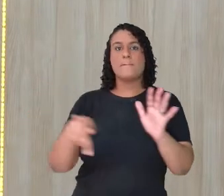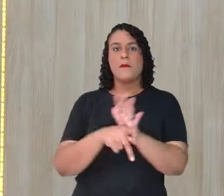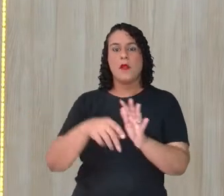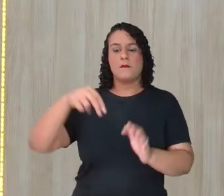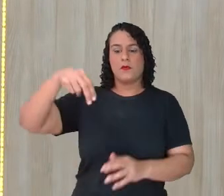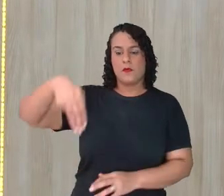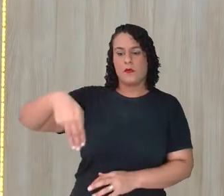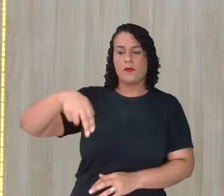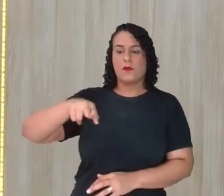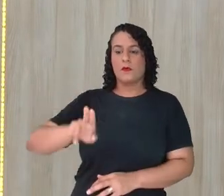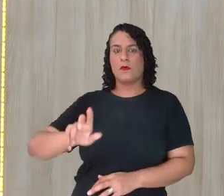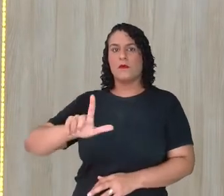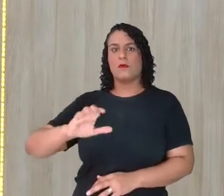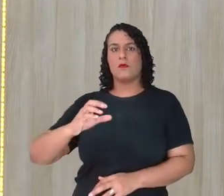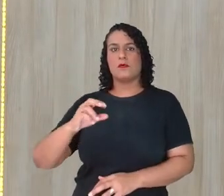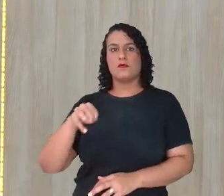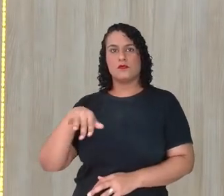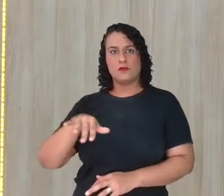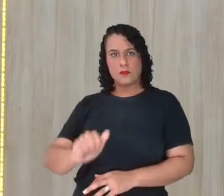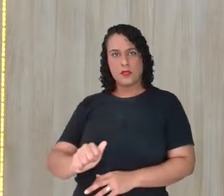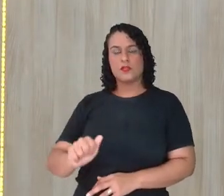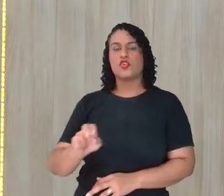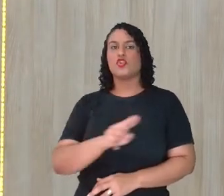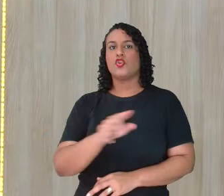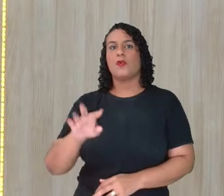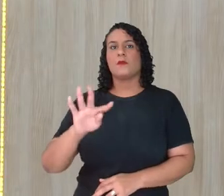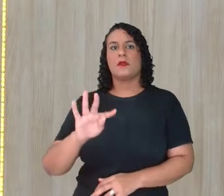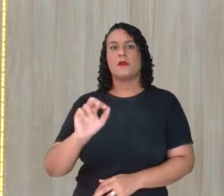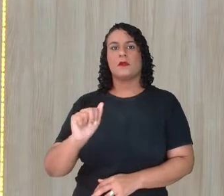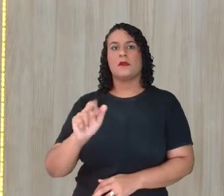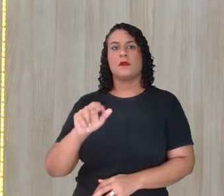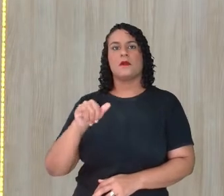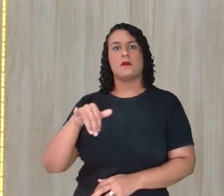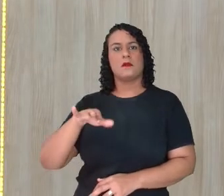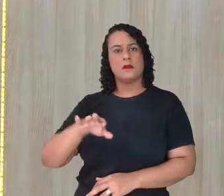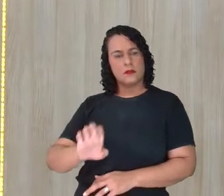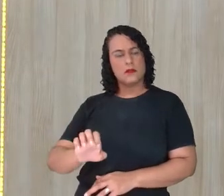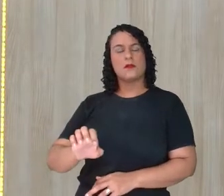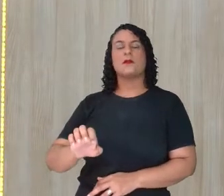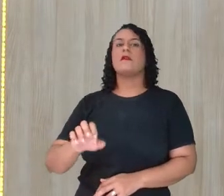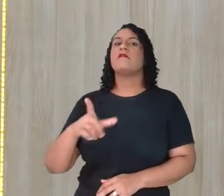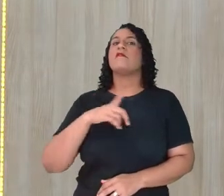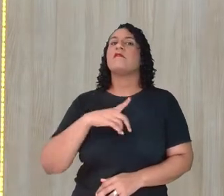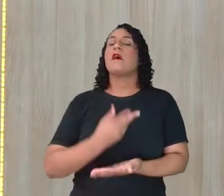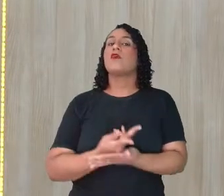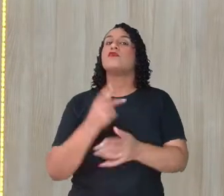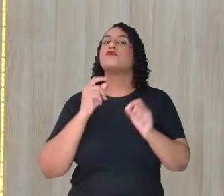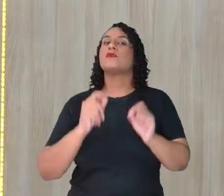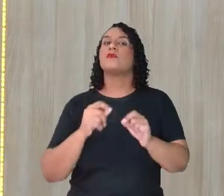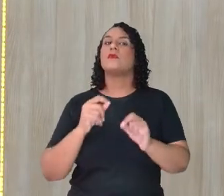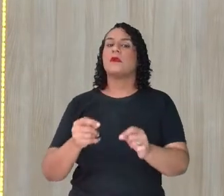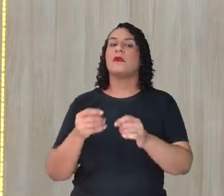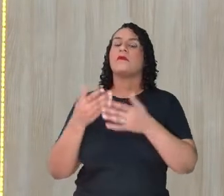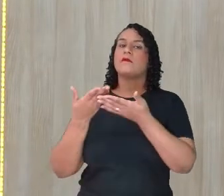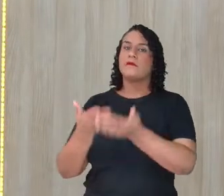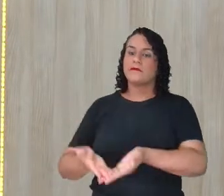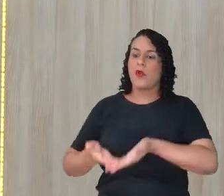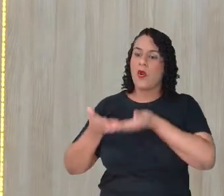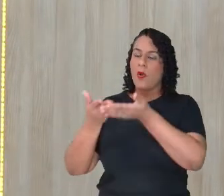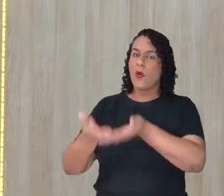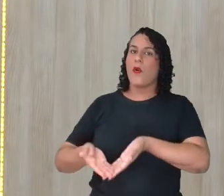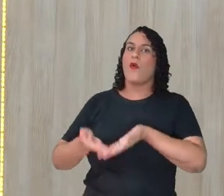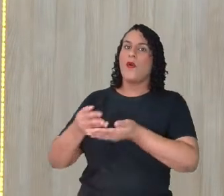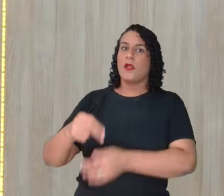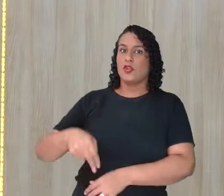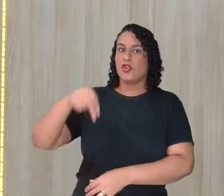vai atravessar ali no processo de expansão muçulmano, né, árabe muçulmano, ele vai atravessar ali do extremo